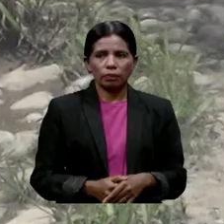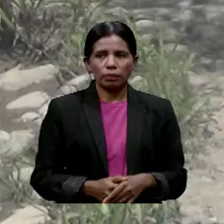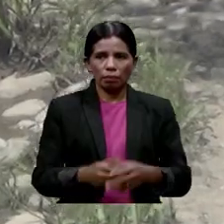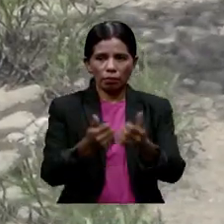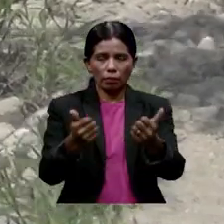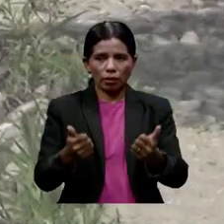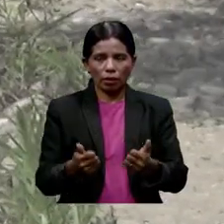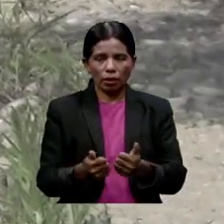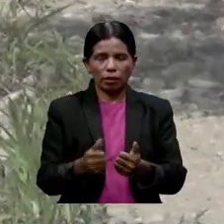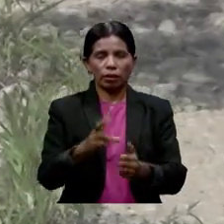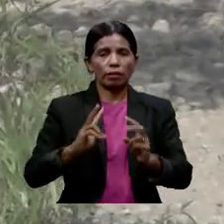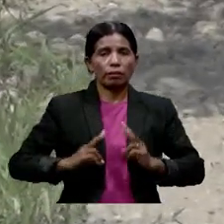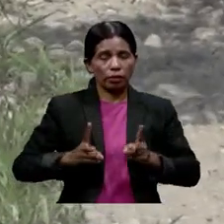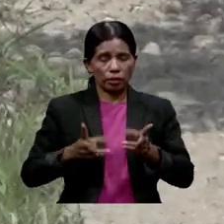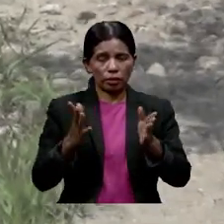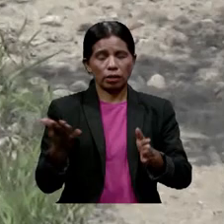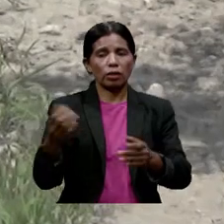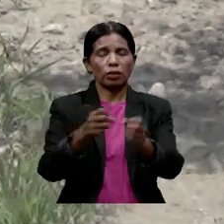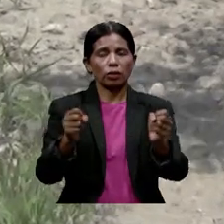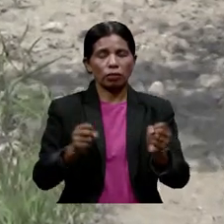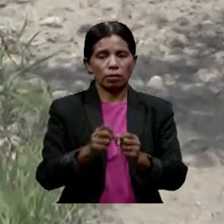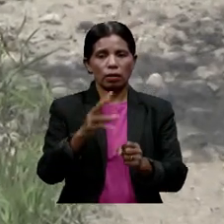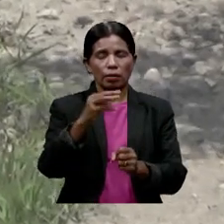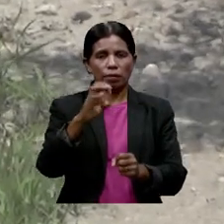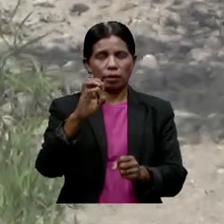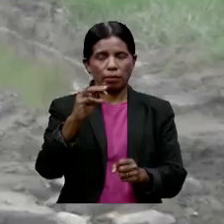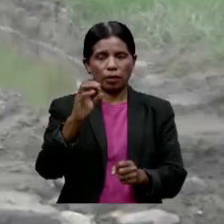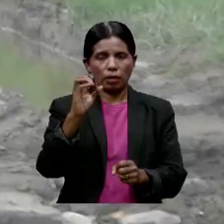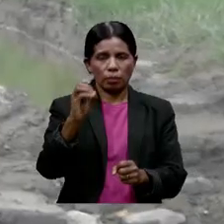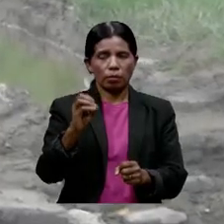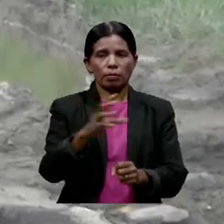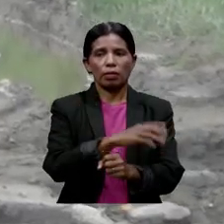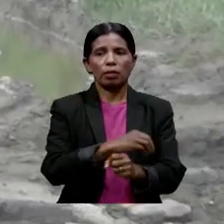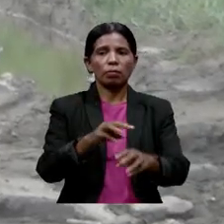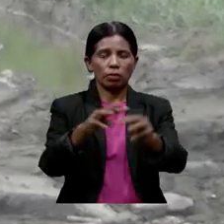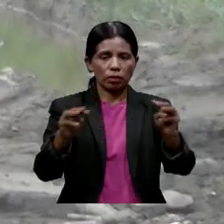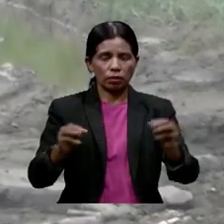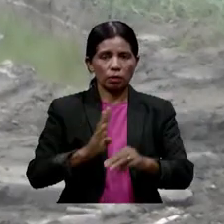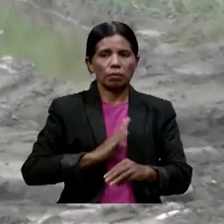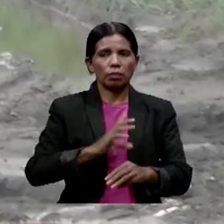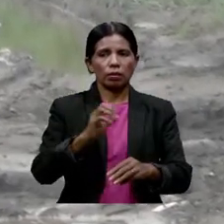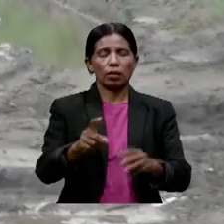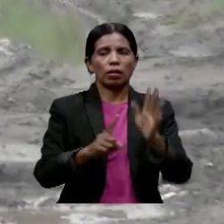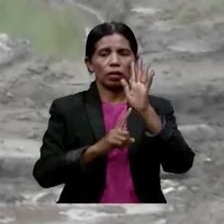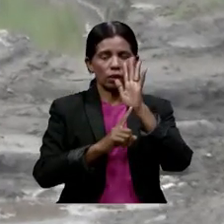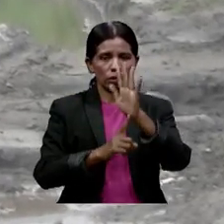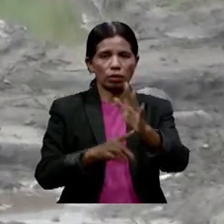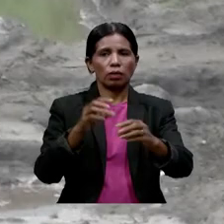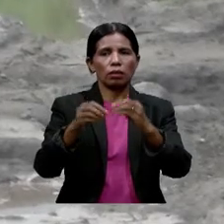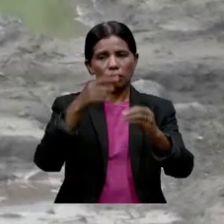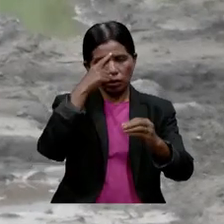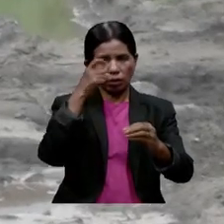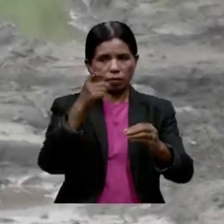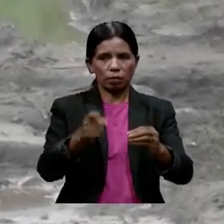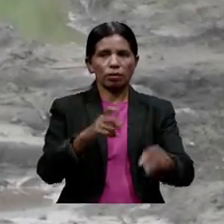Autoridade local do veterano Sira e Suku Tapo Memo, posto Maliana Vila, município Bobonaro, a tua existência, né? Tamba durante,